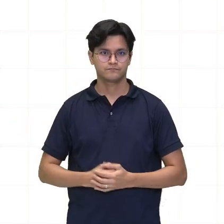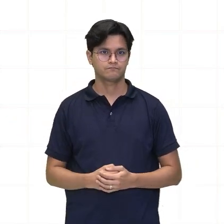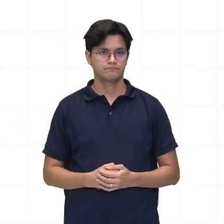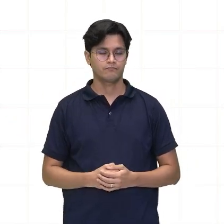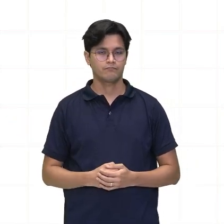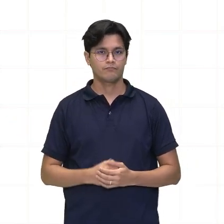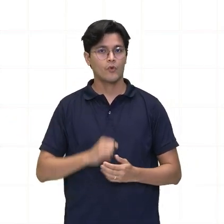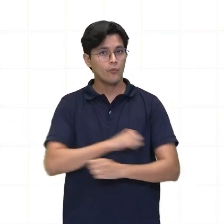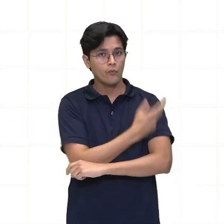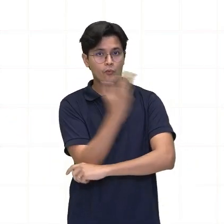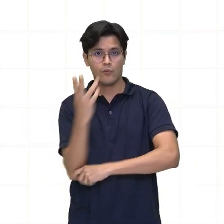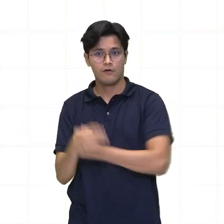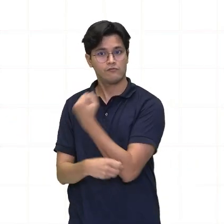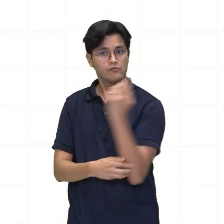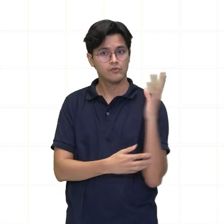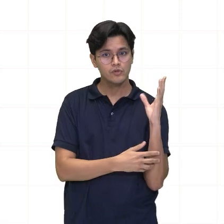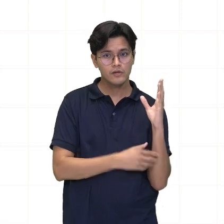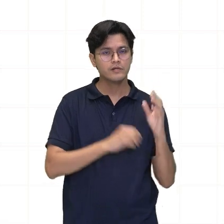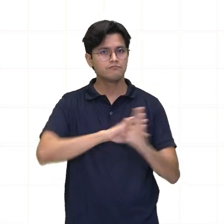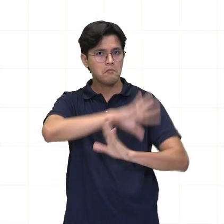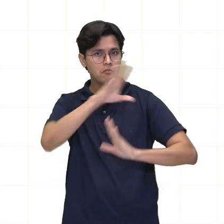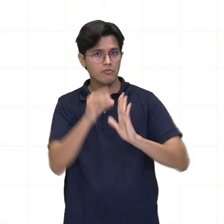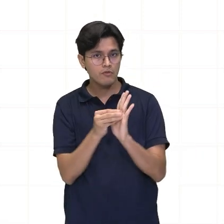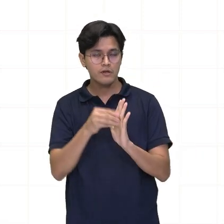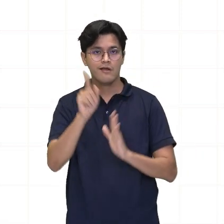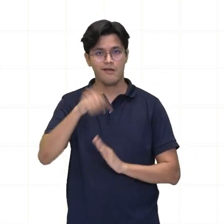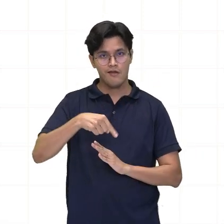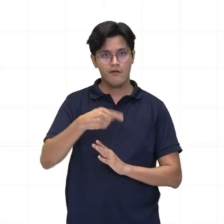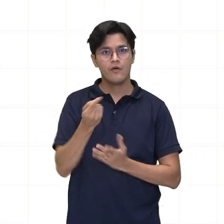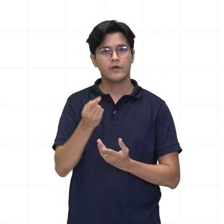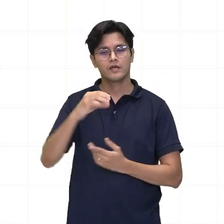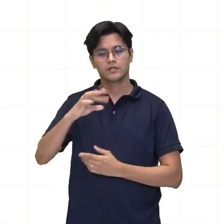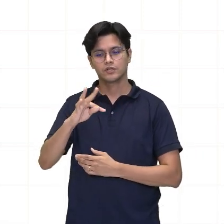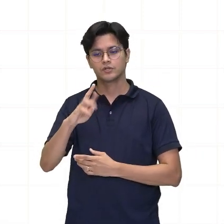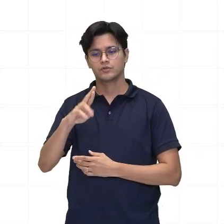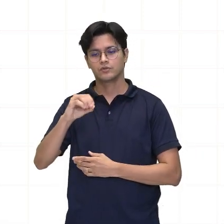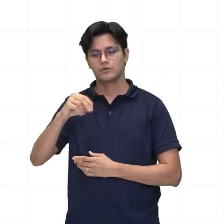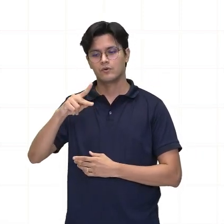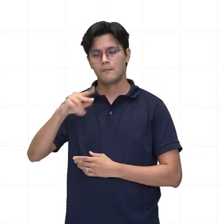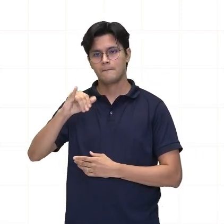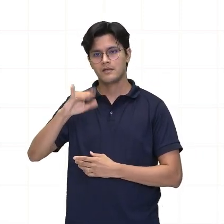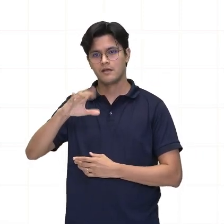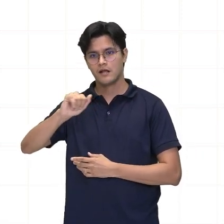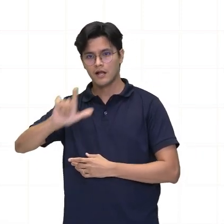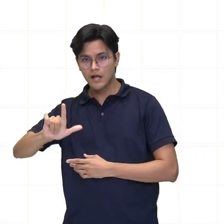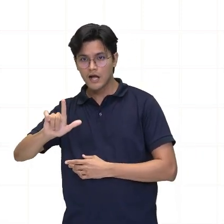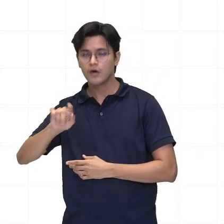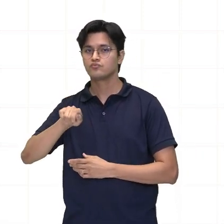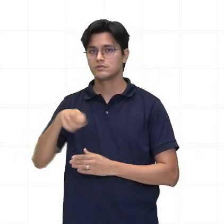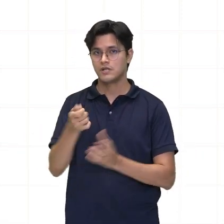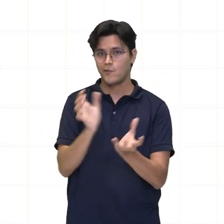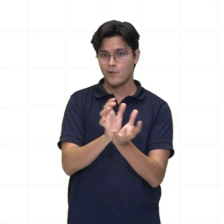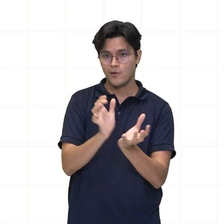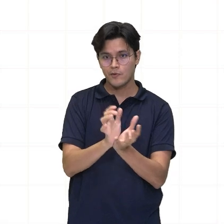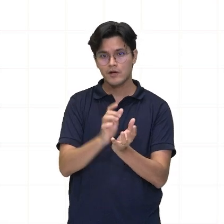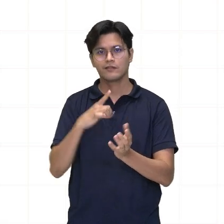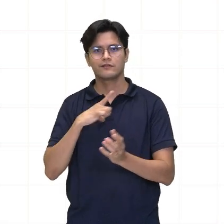A vegetação é uma vegetação considerada densa. Nós temos uma mata ali bastante fechada,